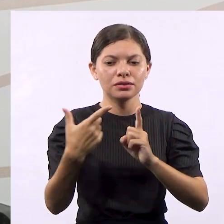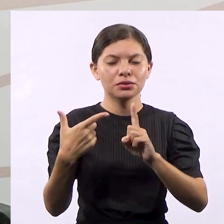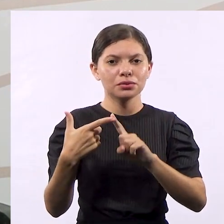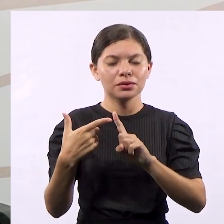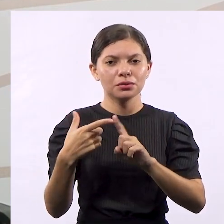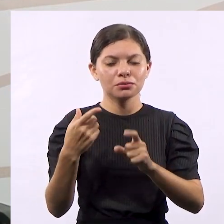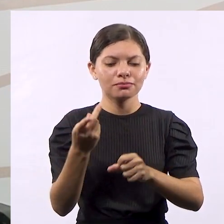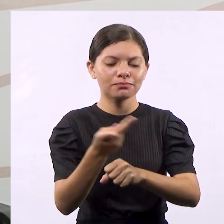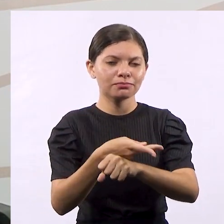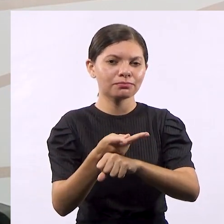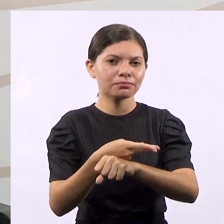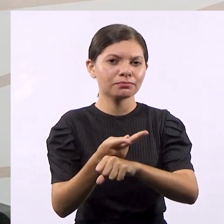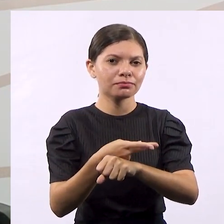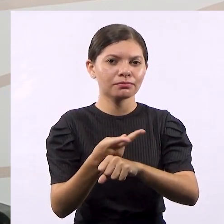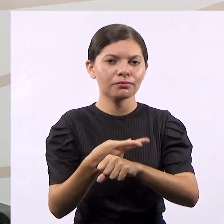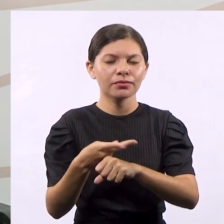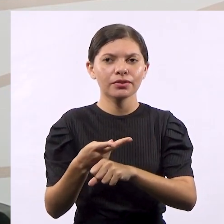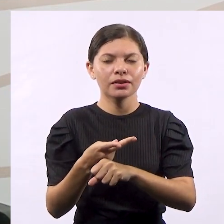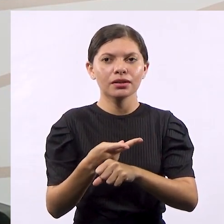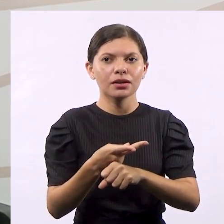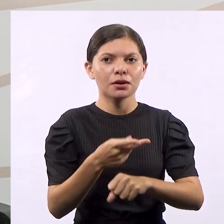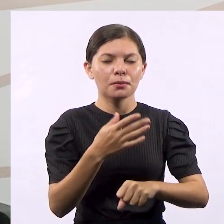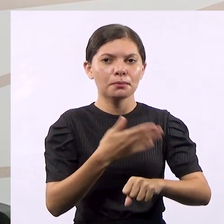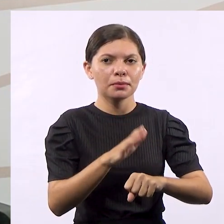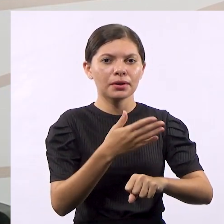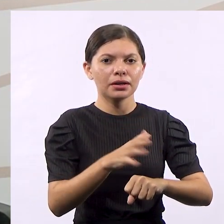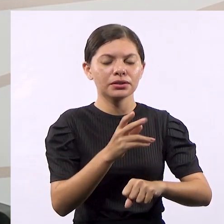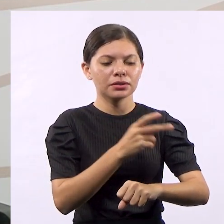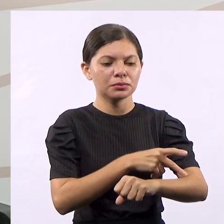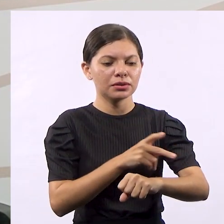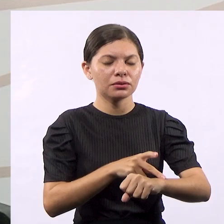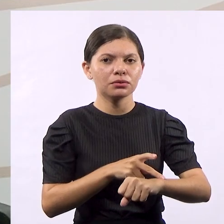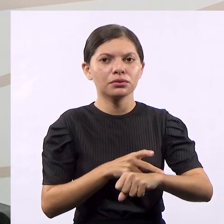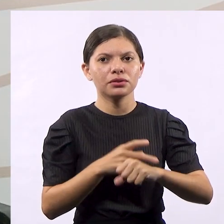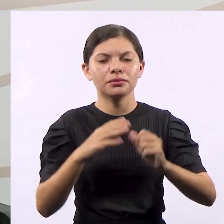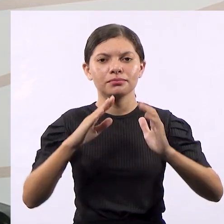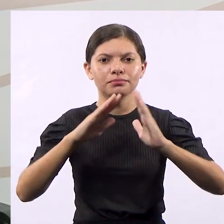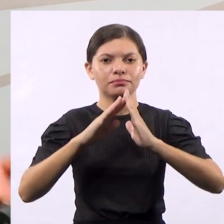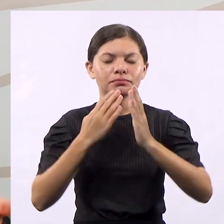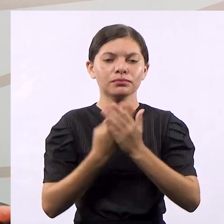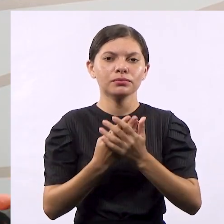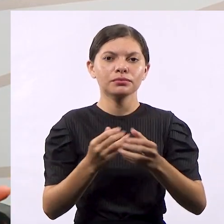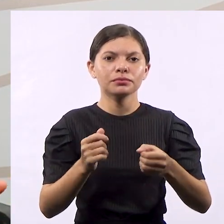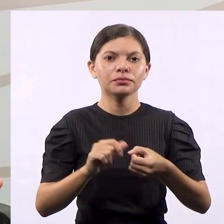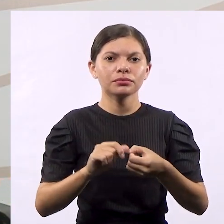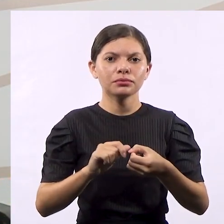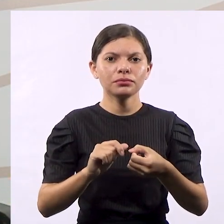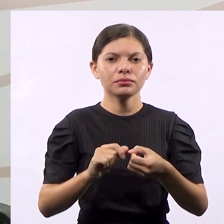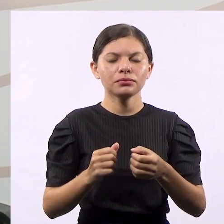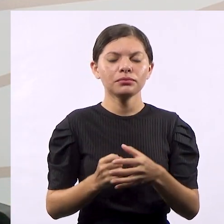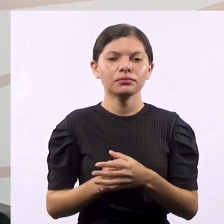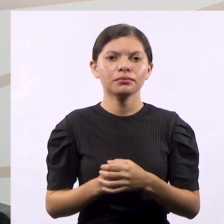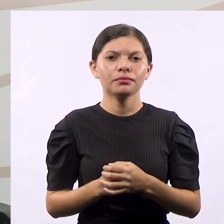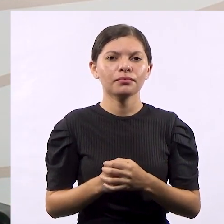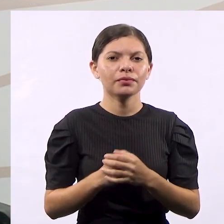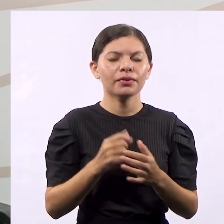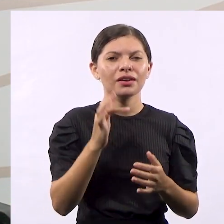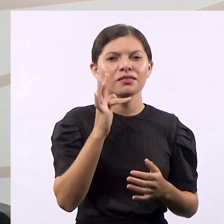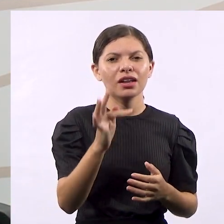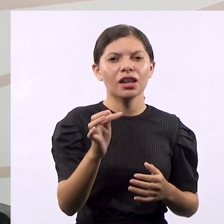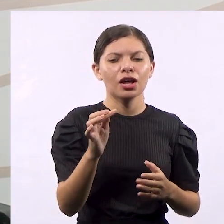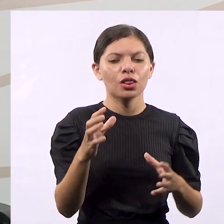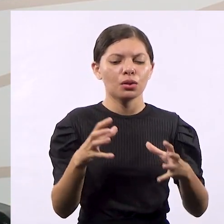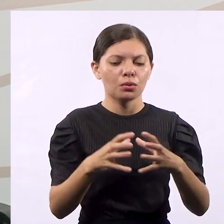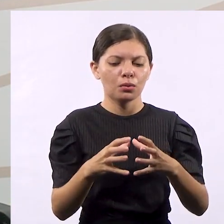segundo passo é identificar que práticas pedagógicas a escola faz, né, no movimento desses grupos, eu não estou